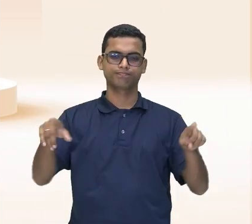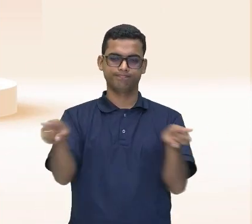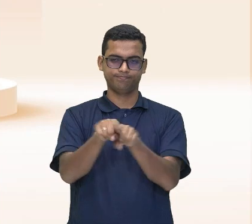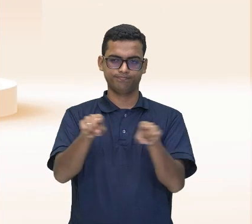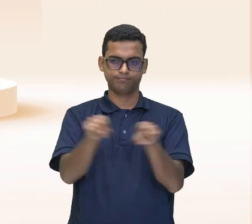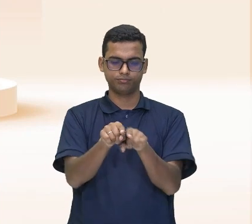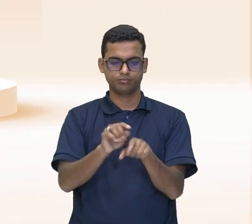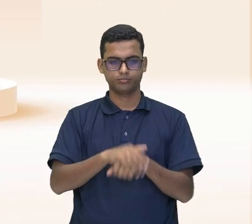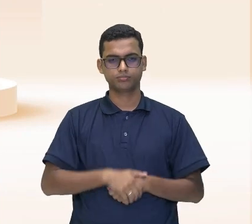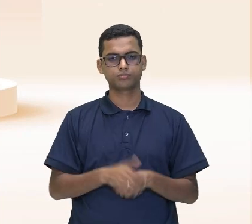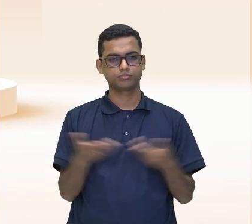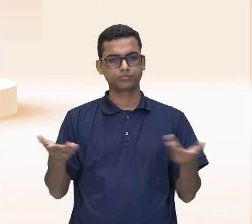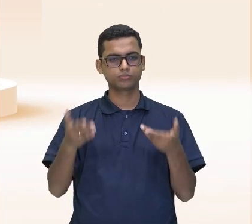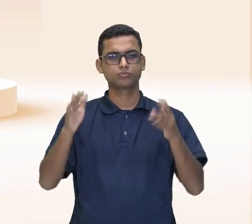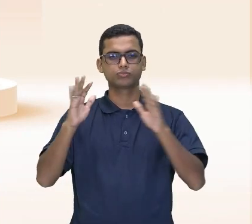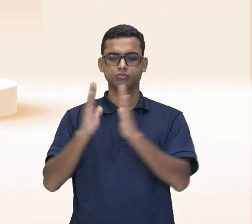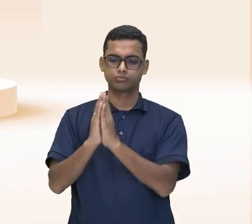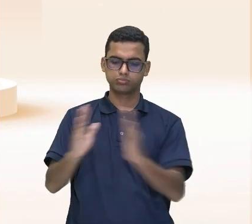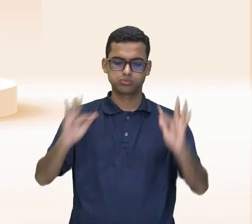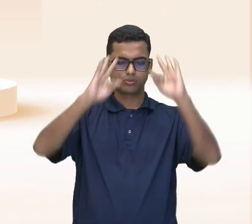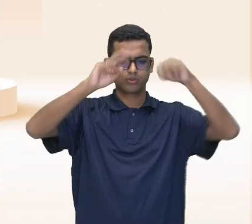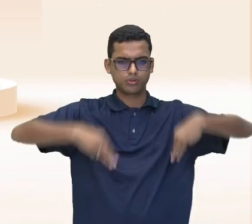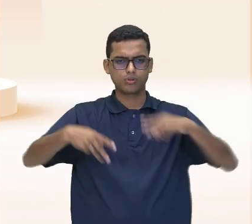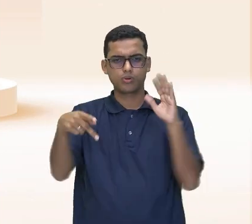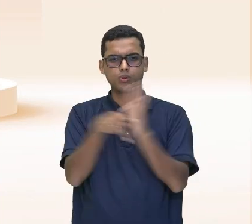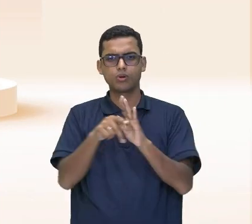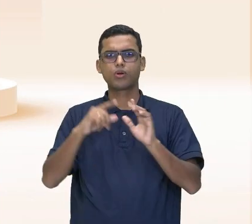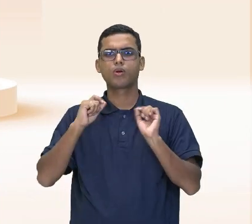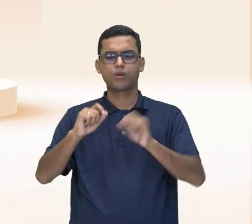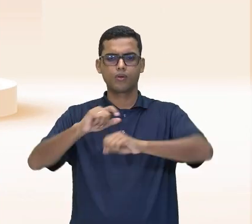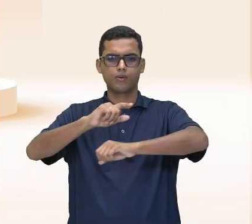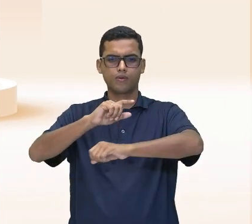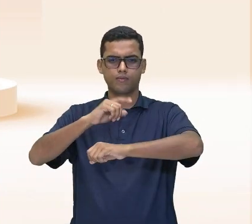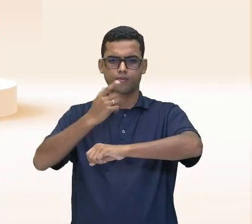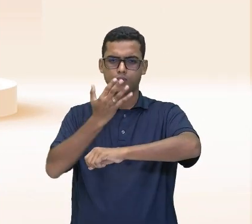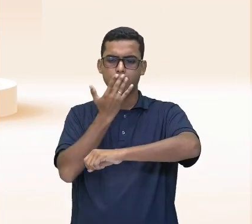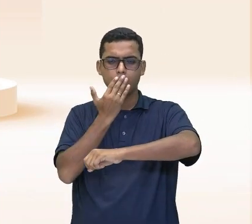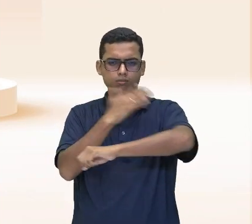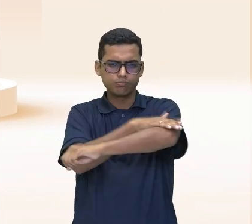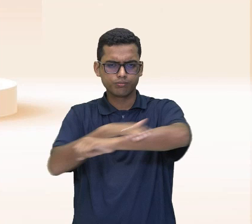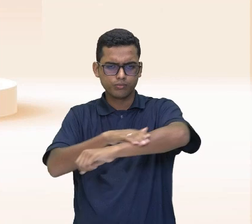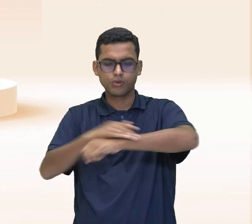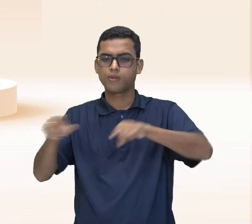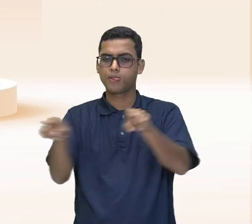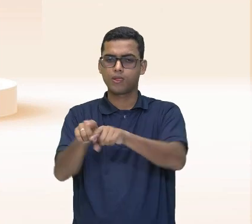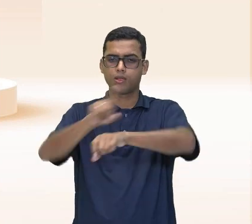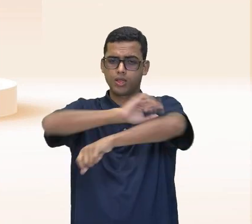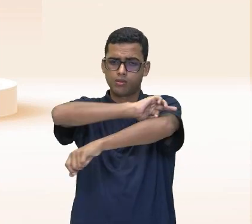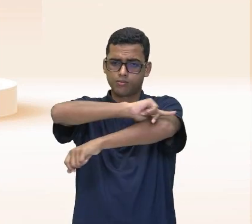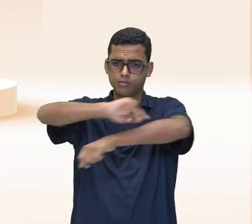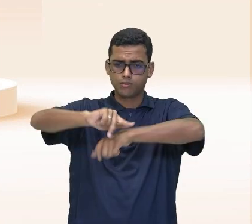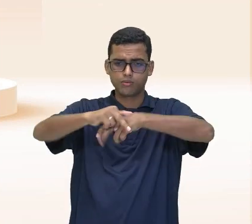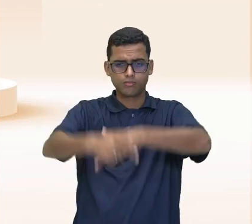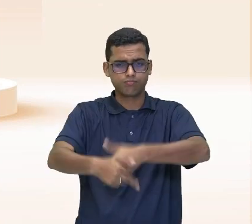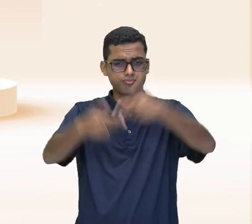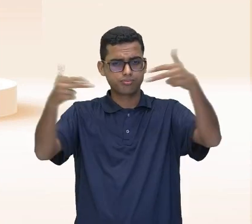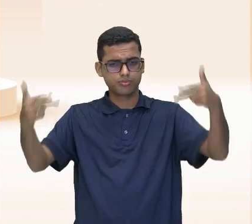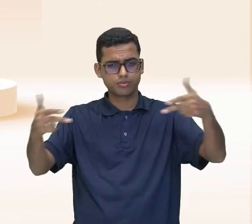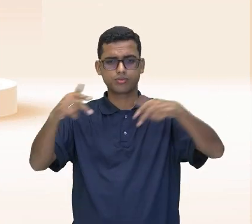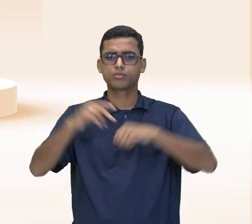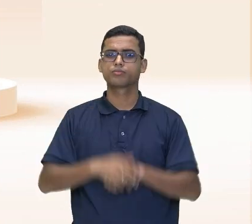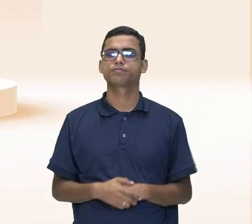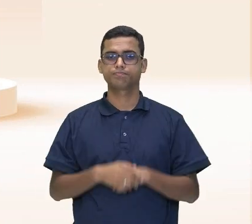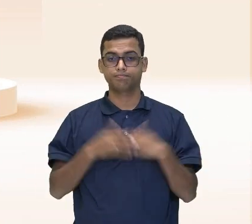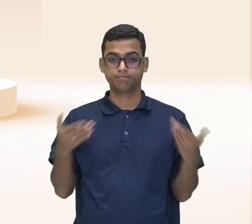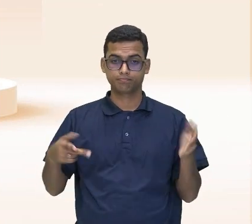falando, né, para a gente finalizando aqui, a questão da raça e a questão da etnia. A arte dos povos da Amazônia é